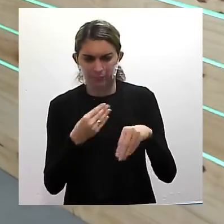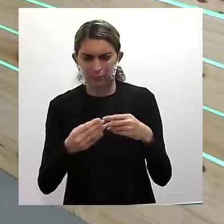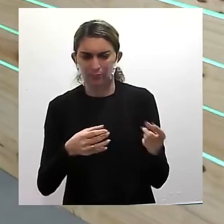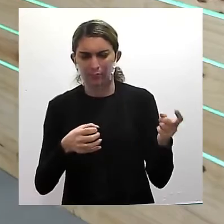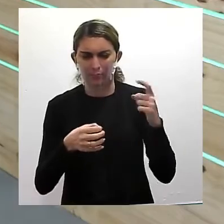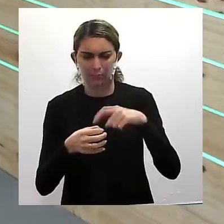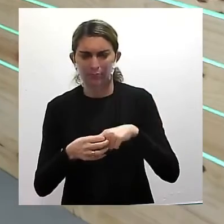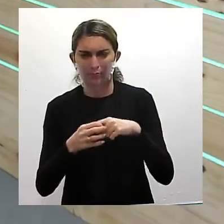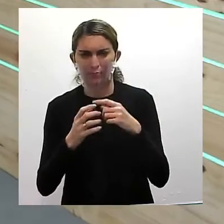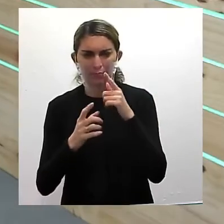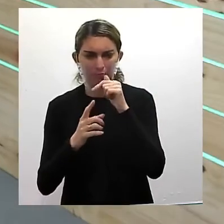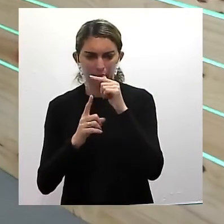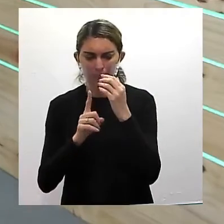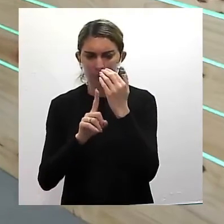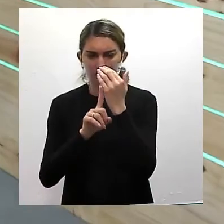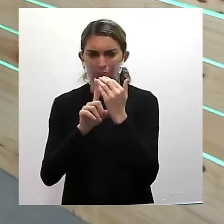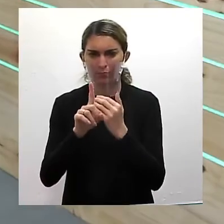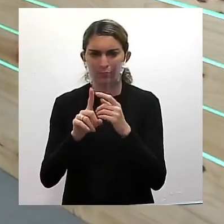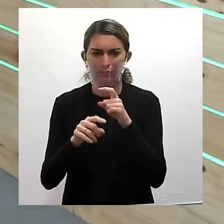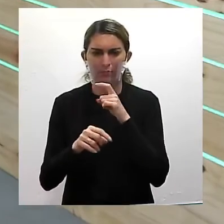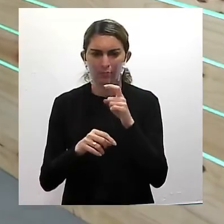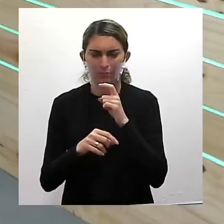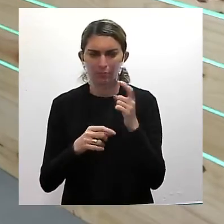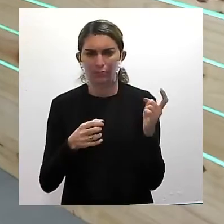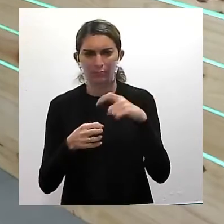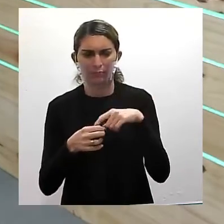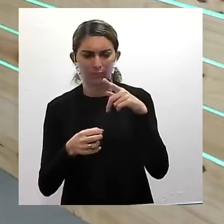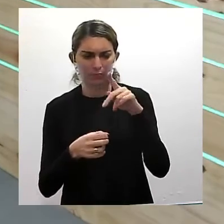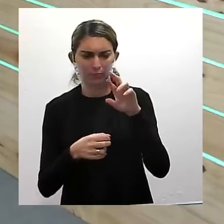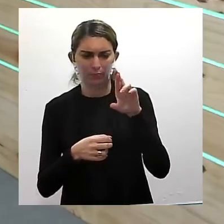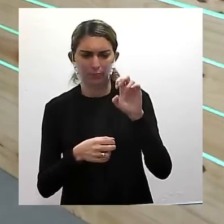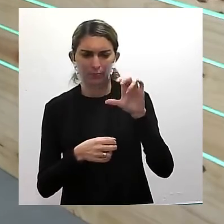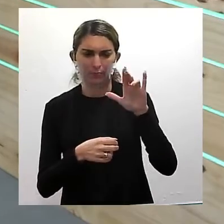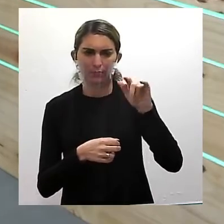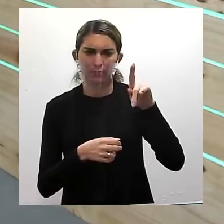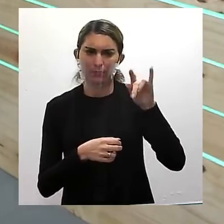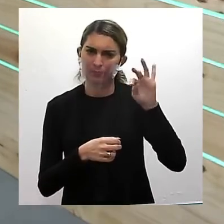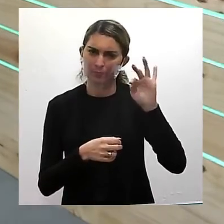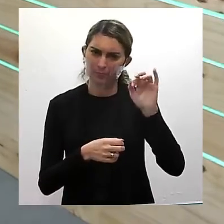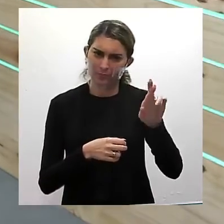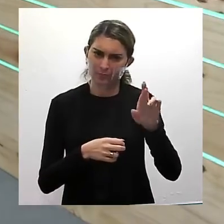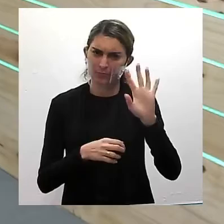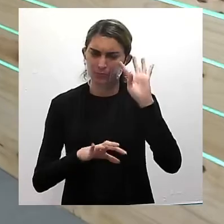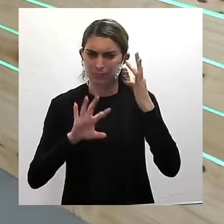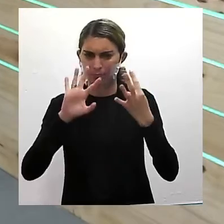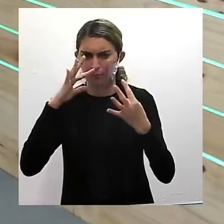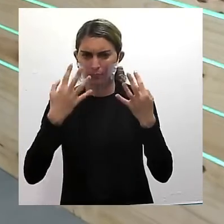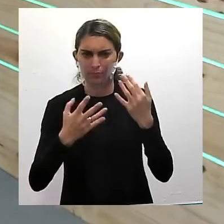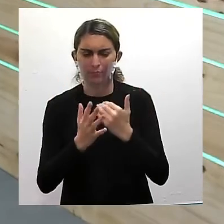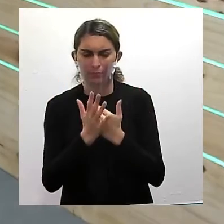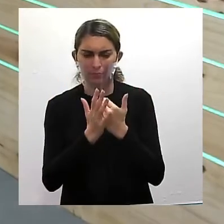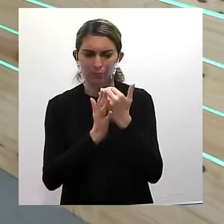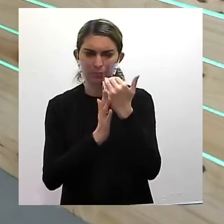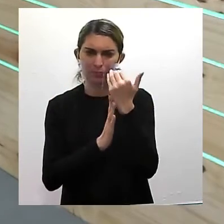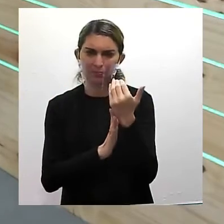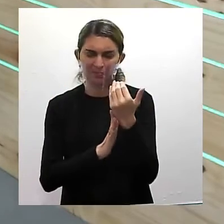a resfriar, ele volta a precipitar. Então, ou seja, quando a solução está em temperatura ambiente, forma um precipitado. Quando